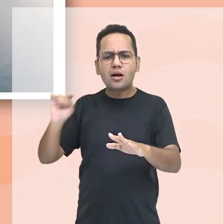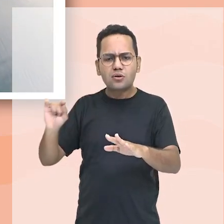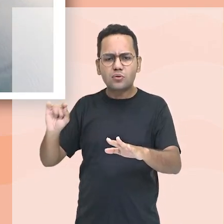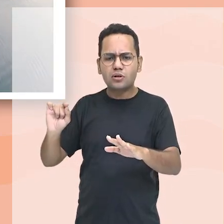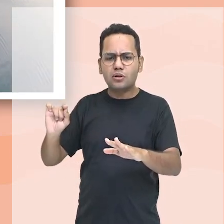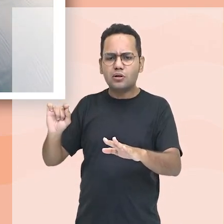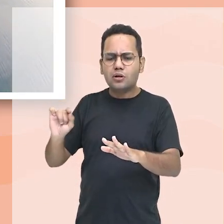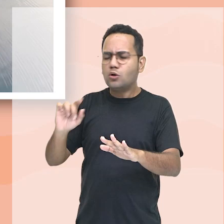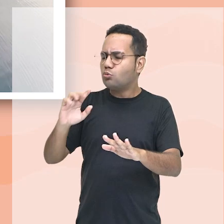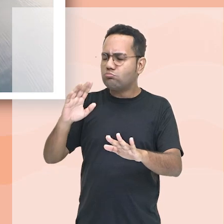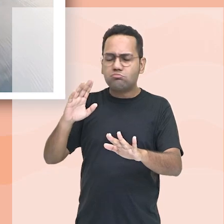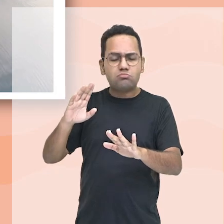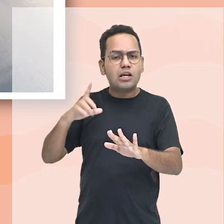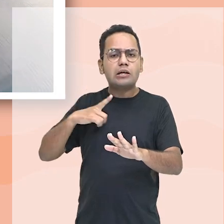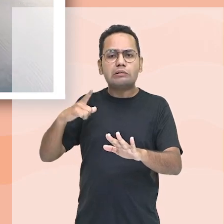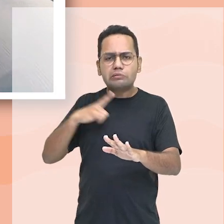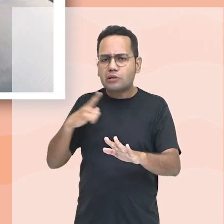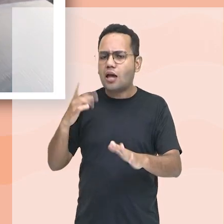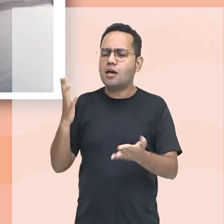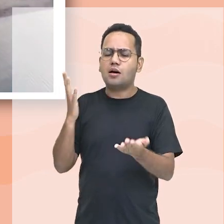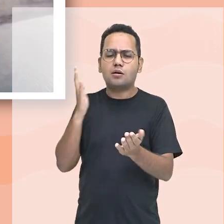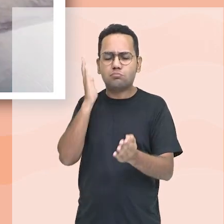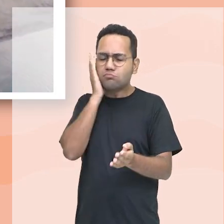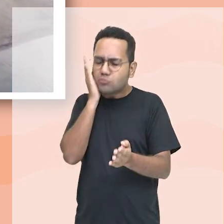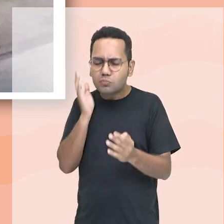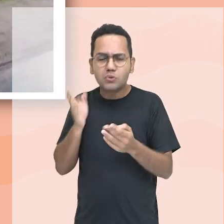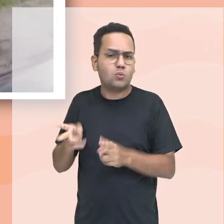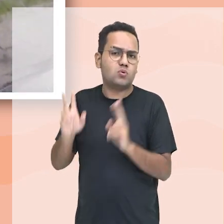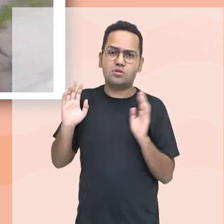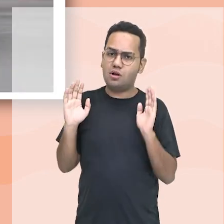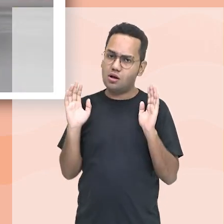descanso, né? Merecido, né? Do que